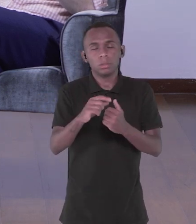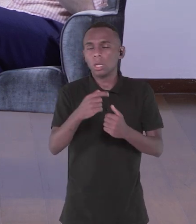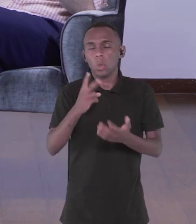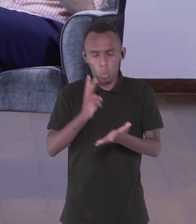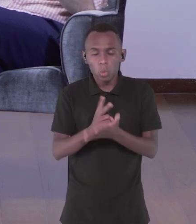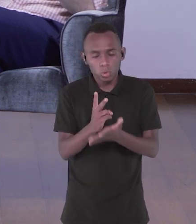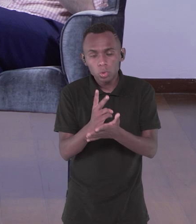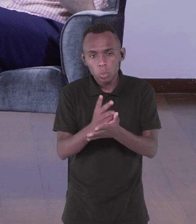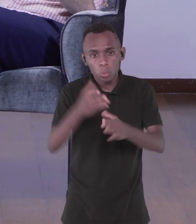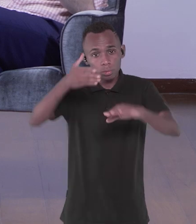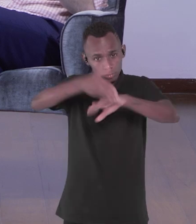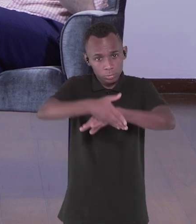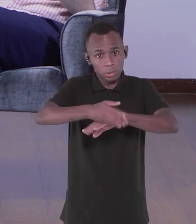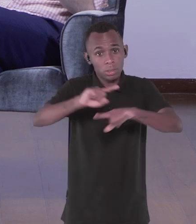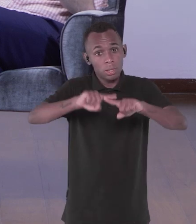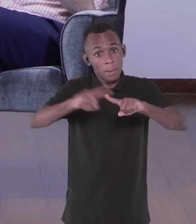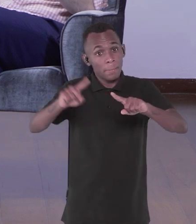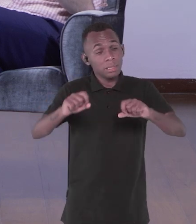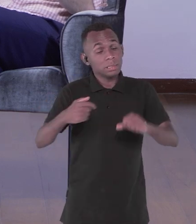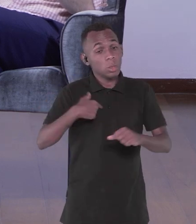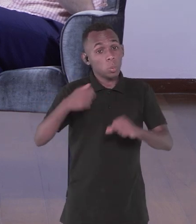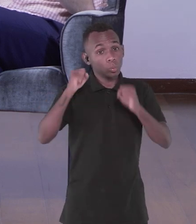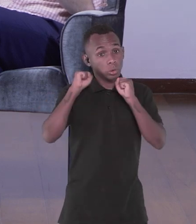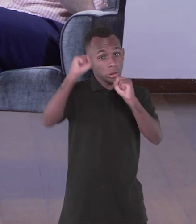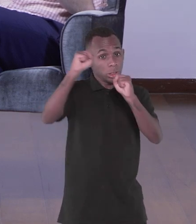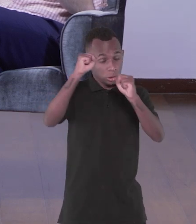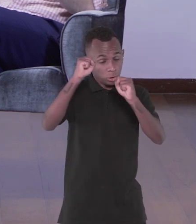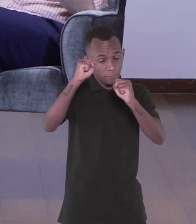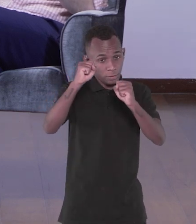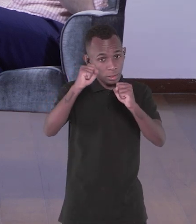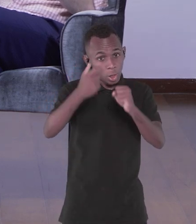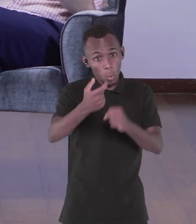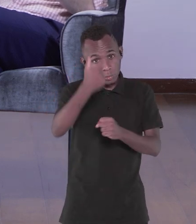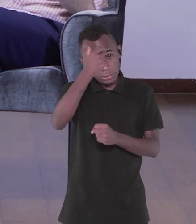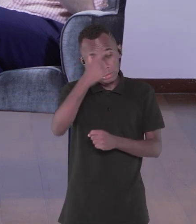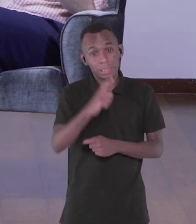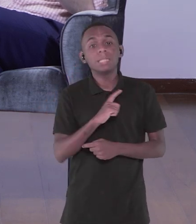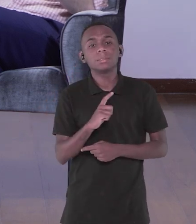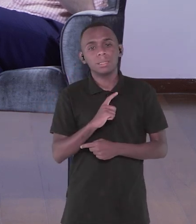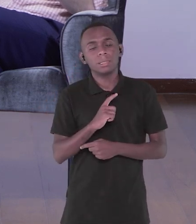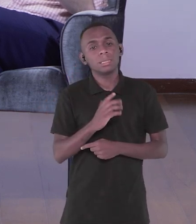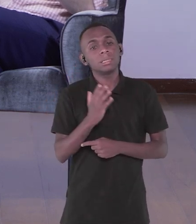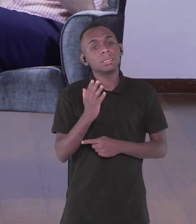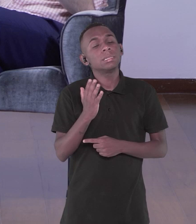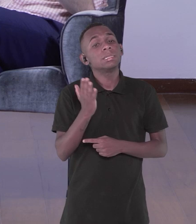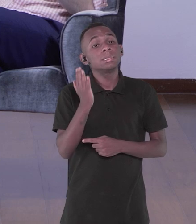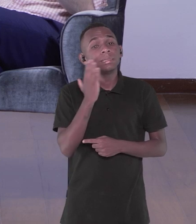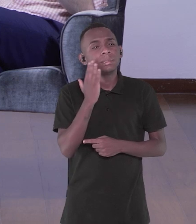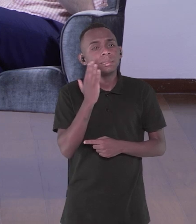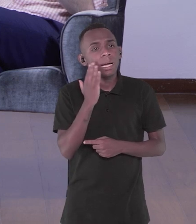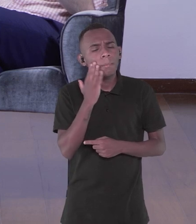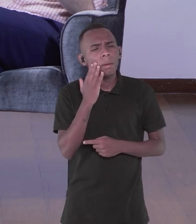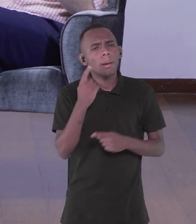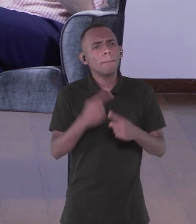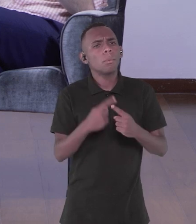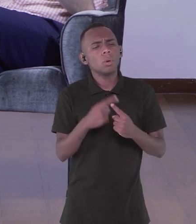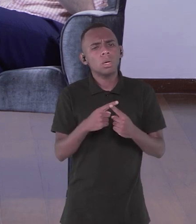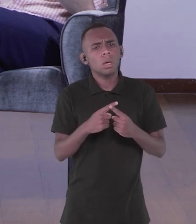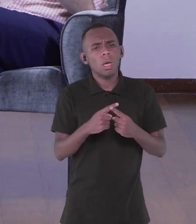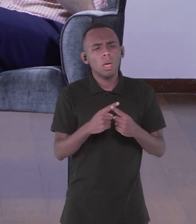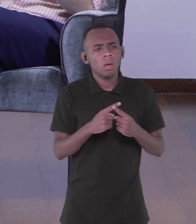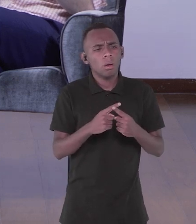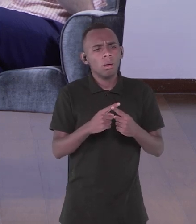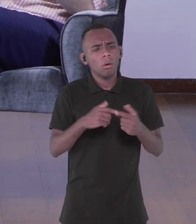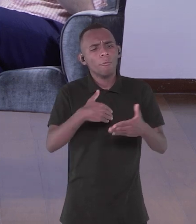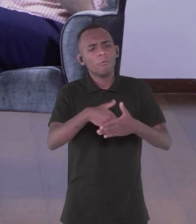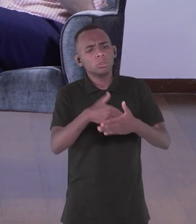Né? Agora, é torcer de uma forma completamente consciente e saber por que aquele jogo está acontecendo, por